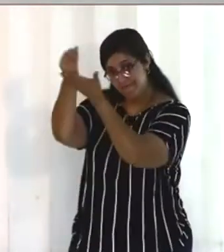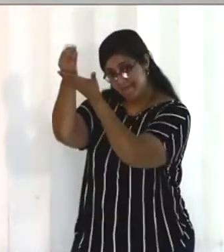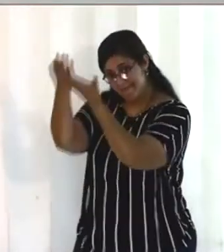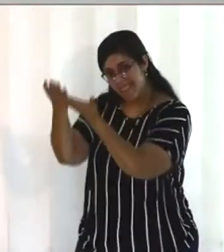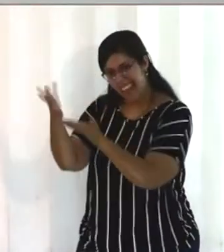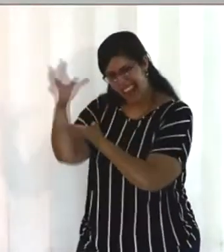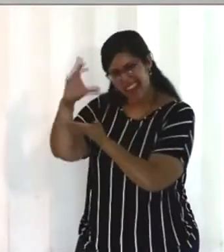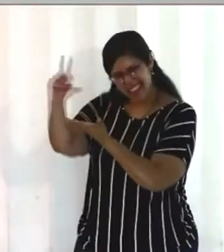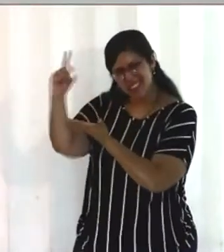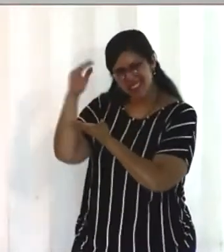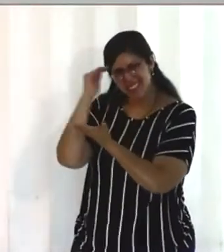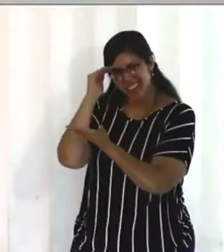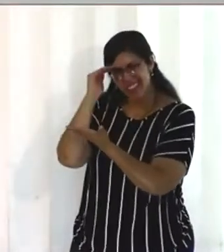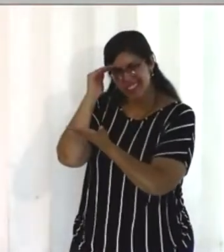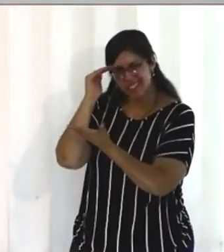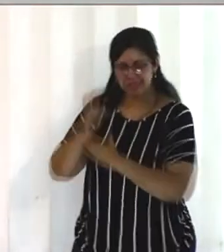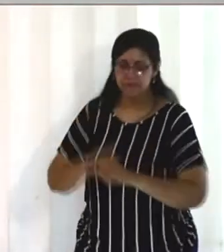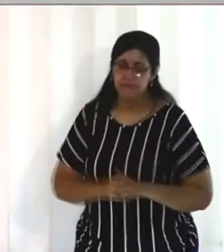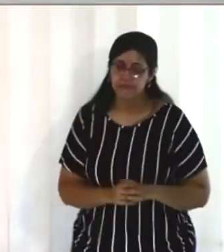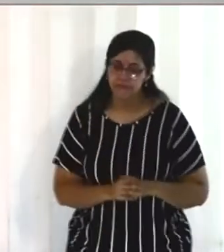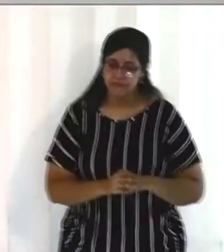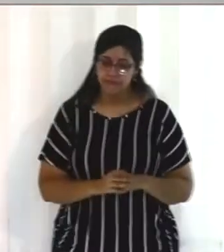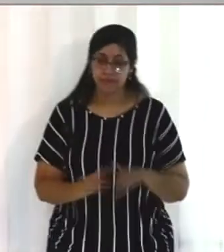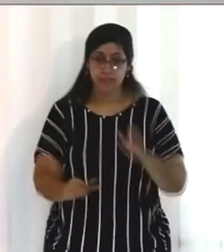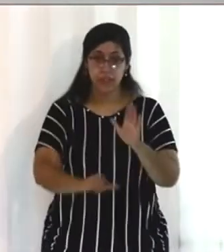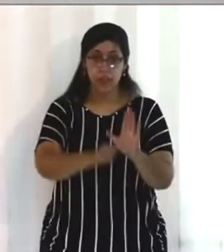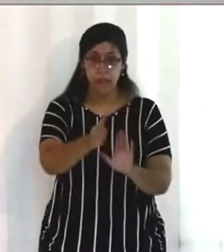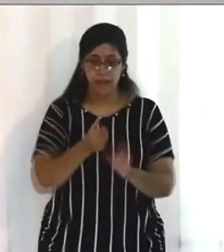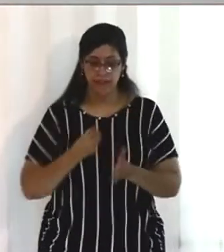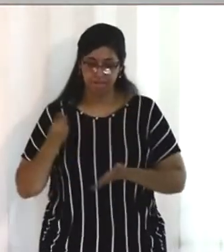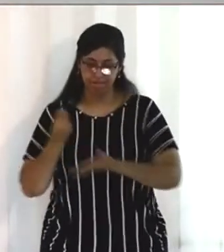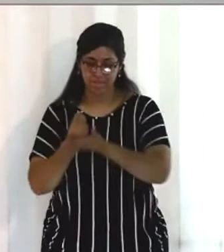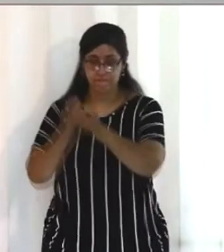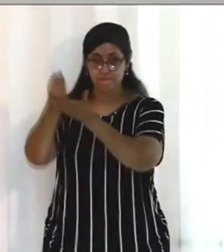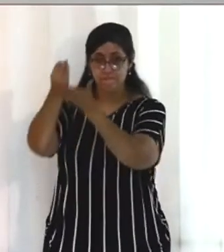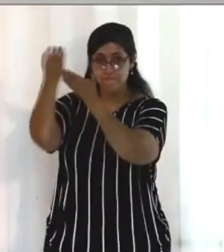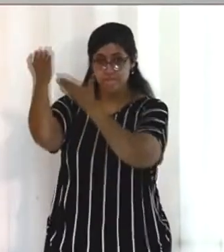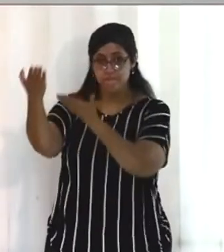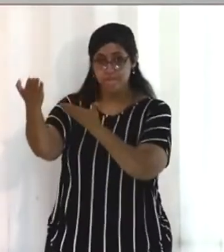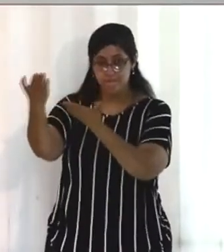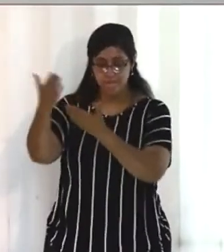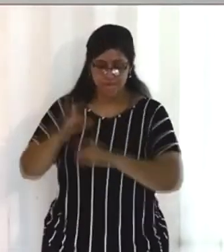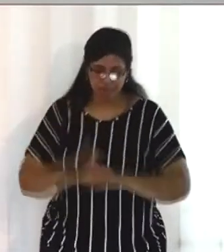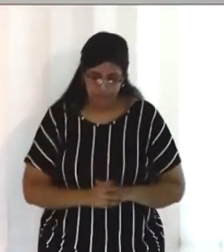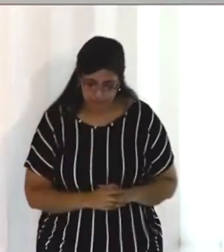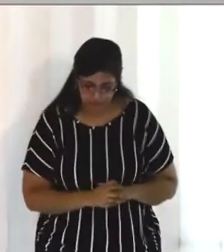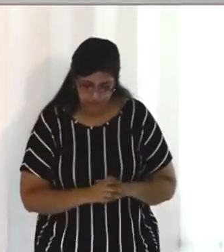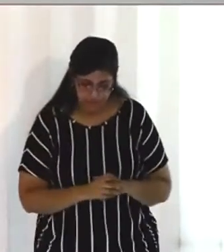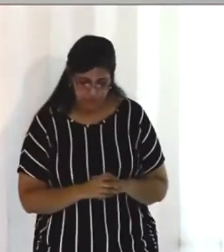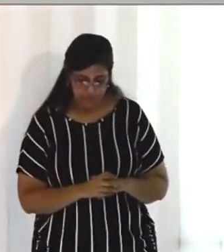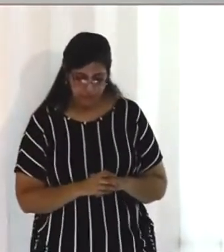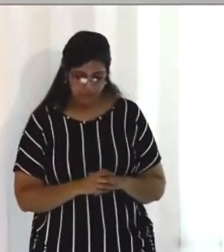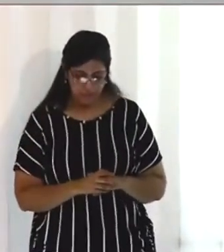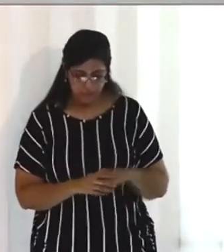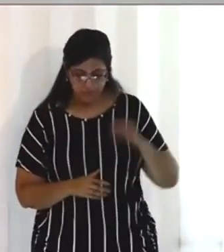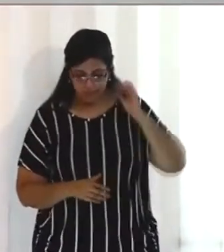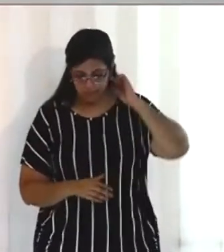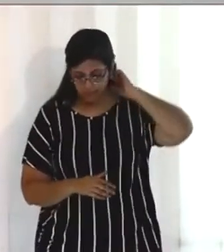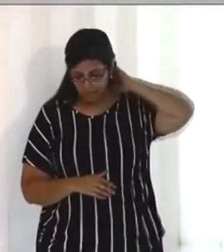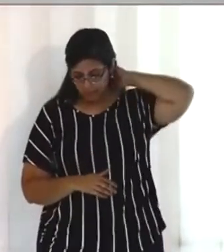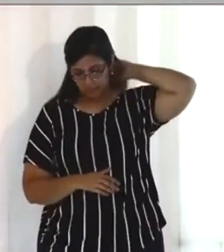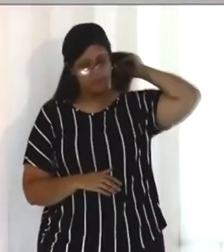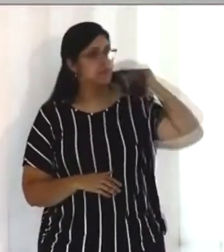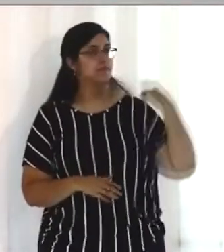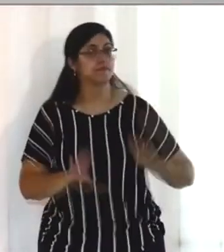isso a primeira palavra é consagração. Depois de explicar o texto, nós vamos procurar aplicações para essa palavra na nossa vida.